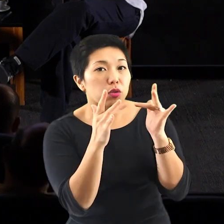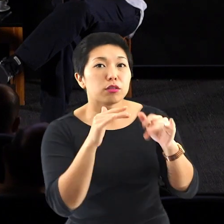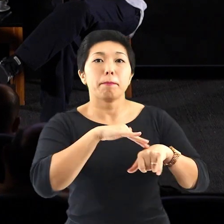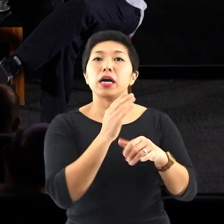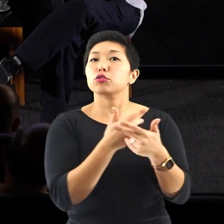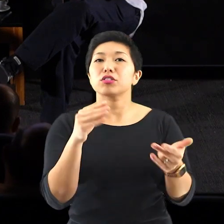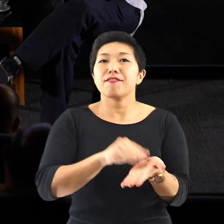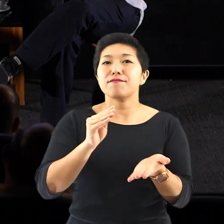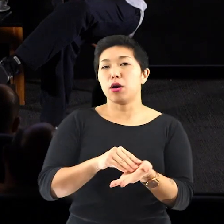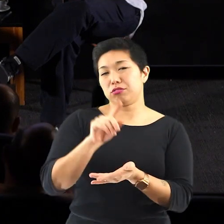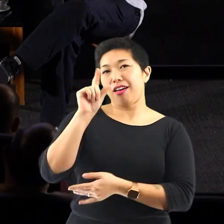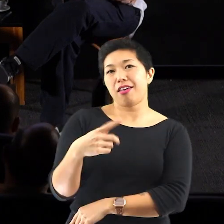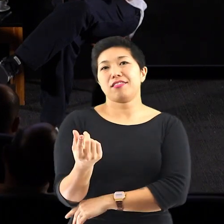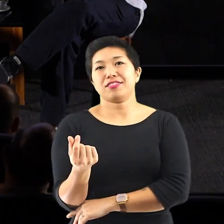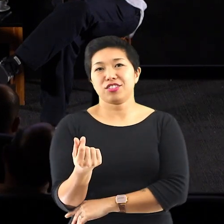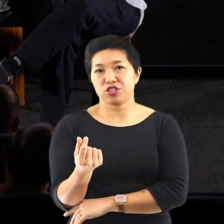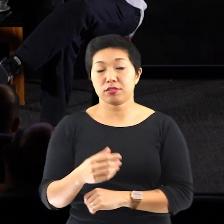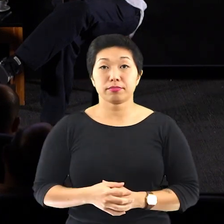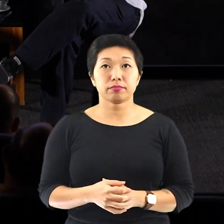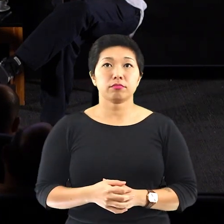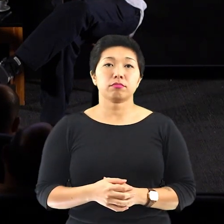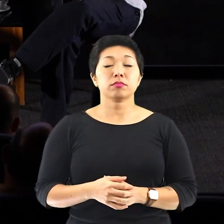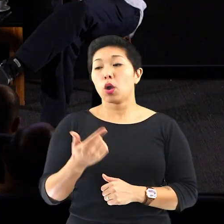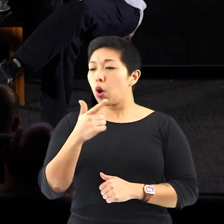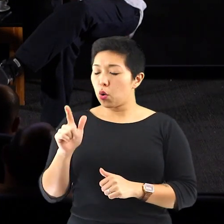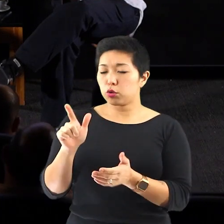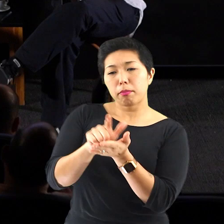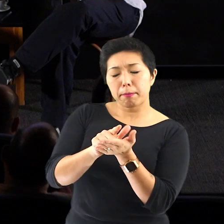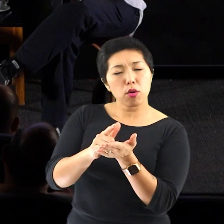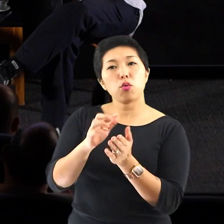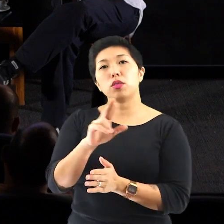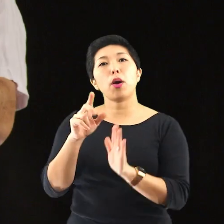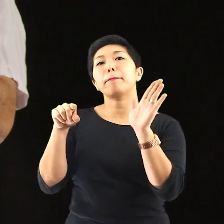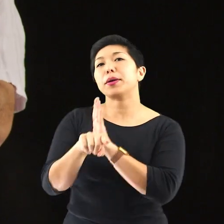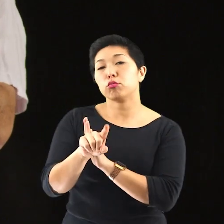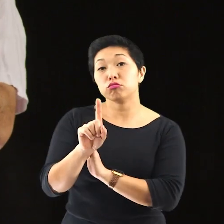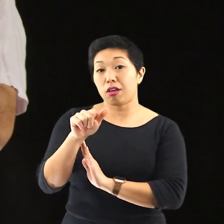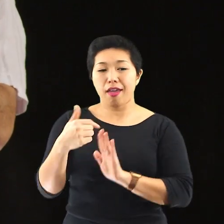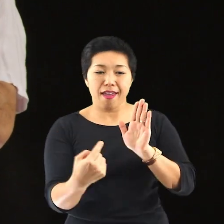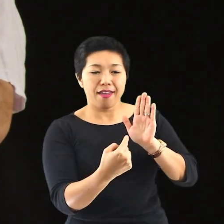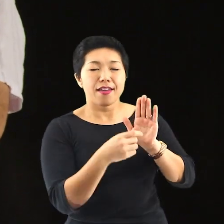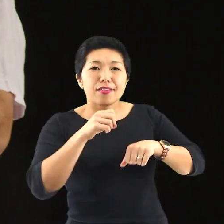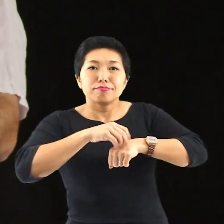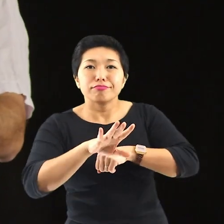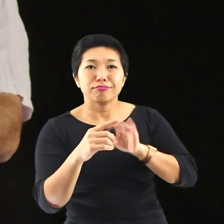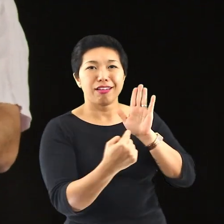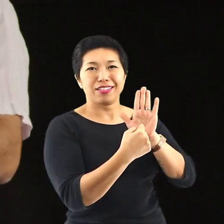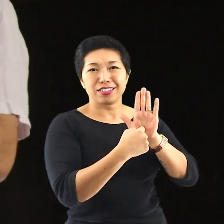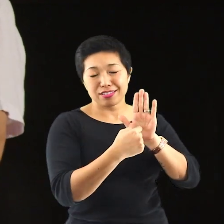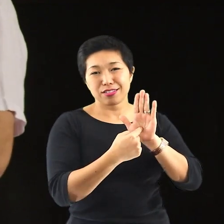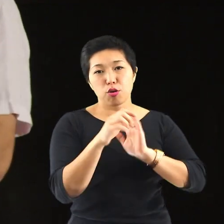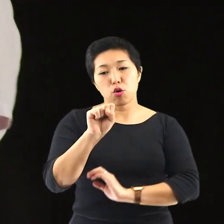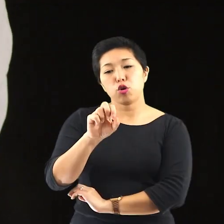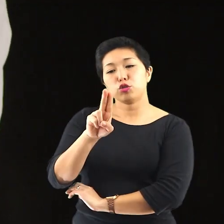Mas ainda falando tem uma outra aqui que não é uma pergunta, é uma sugestão de que o Suplicy seja indicado para o Nobel da